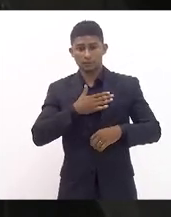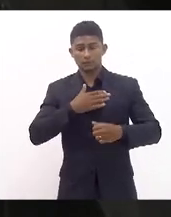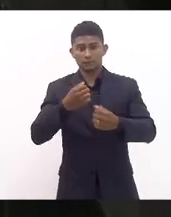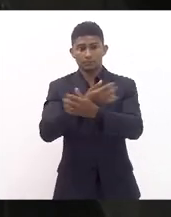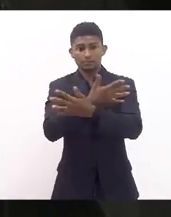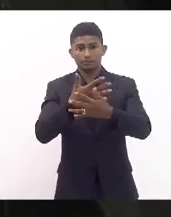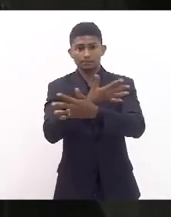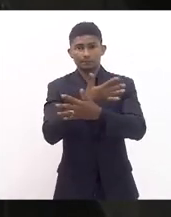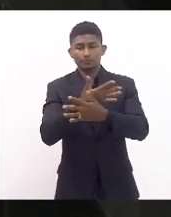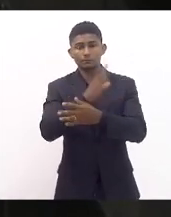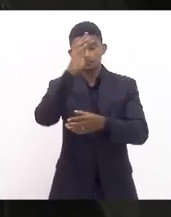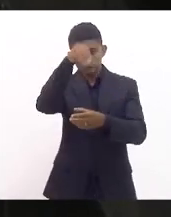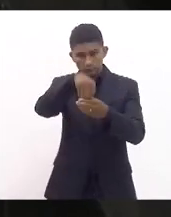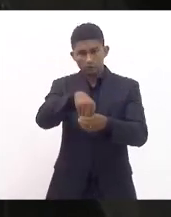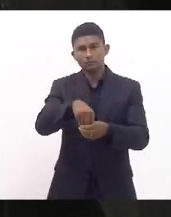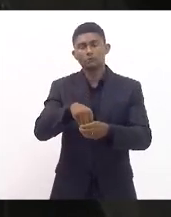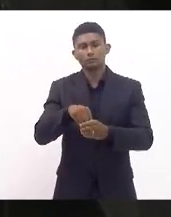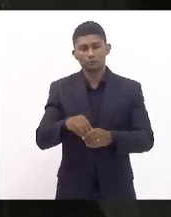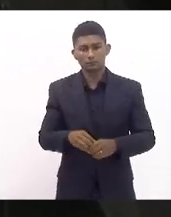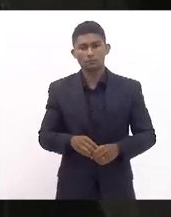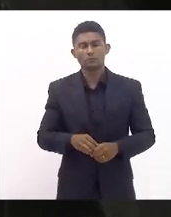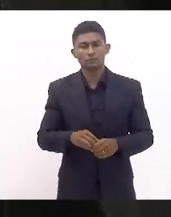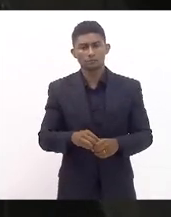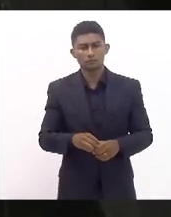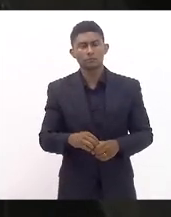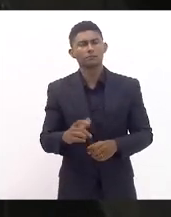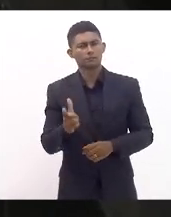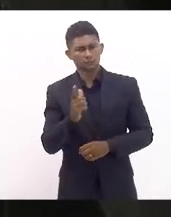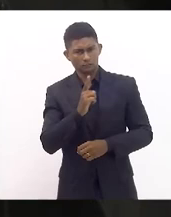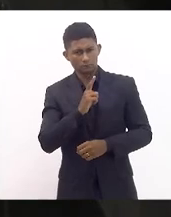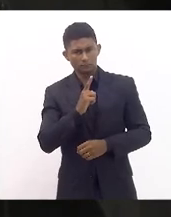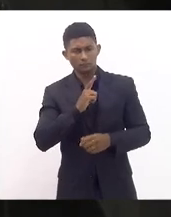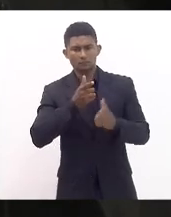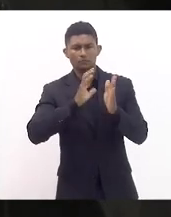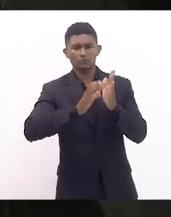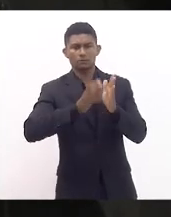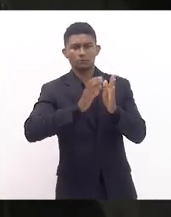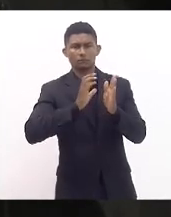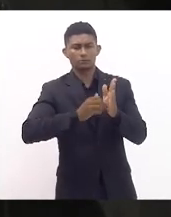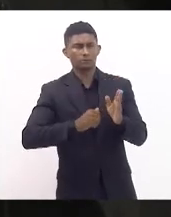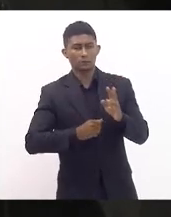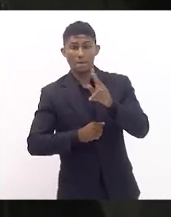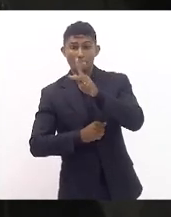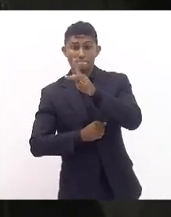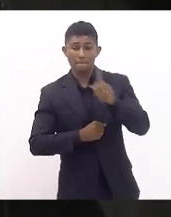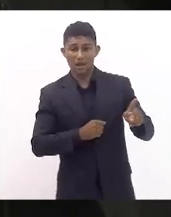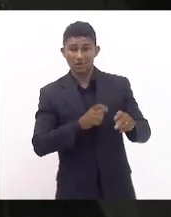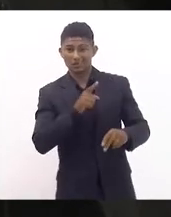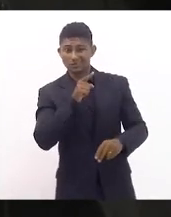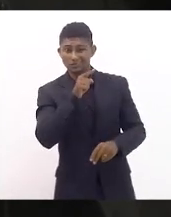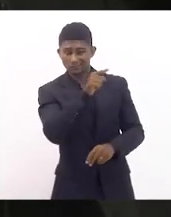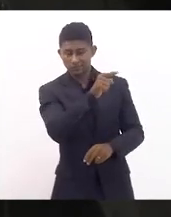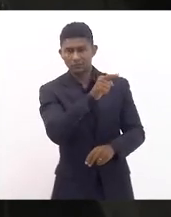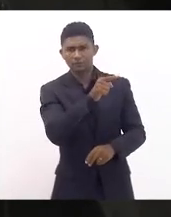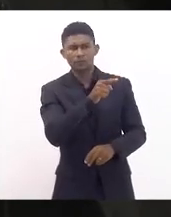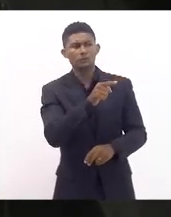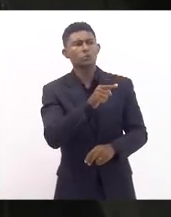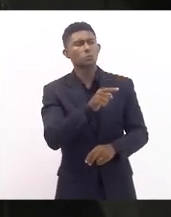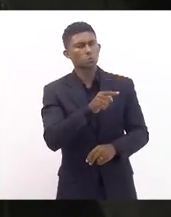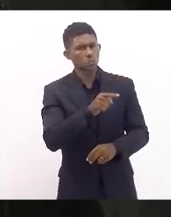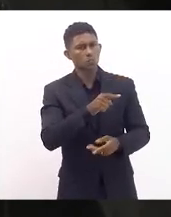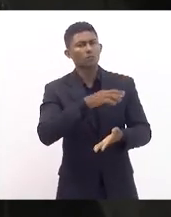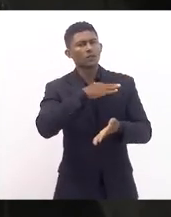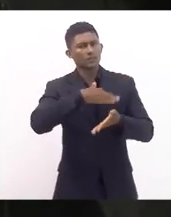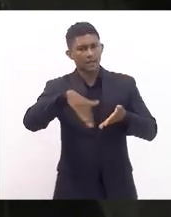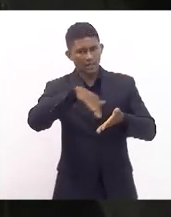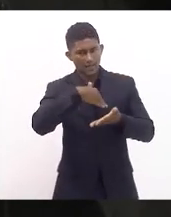cidade por um presidente de partido que ocupa uma cadeira de